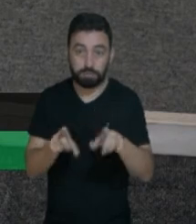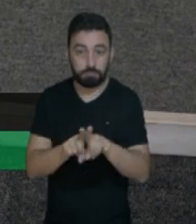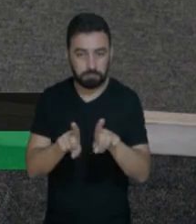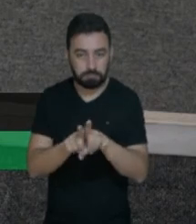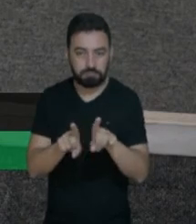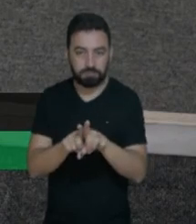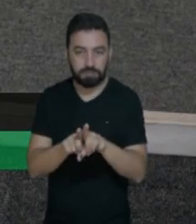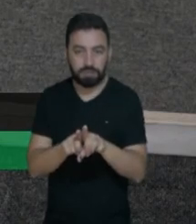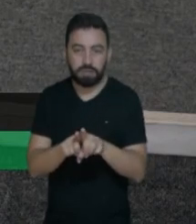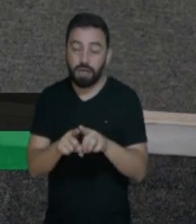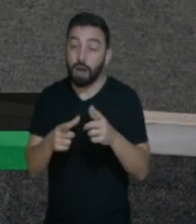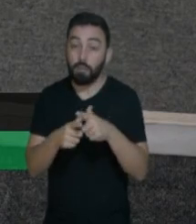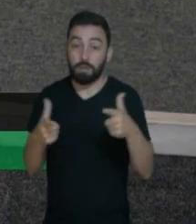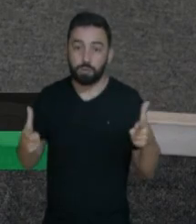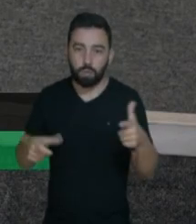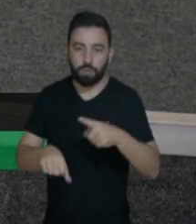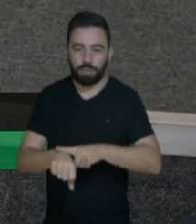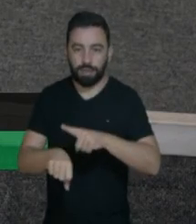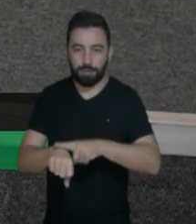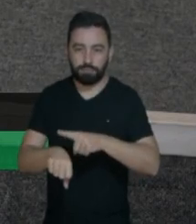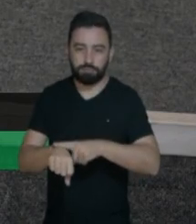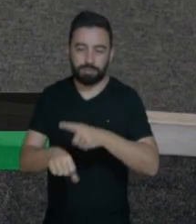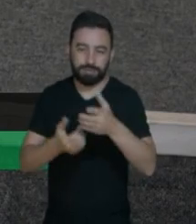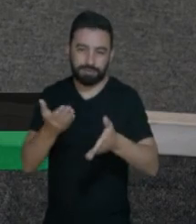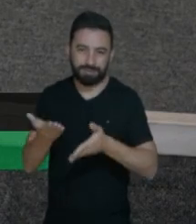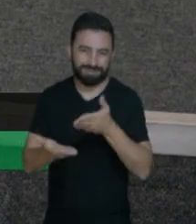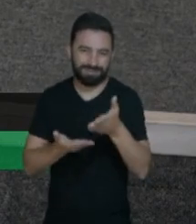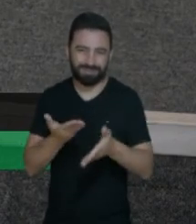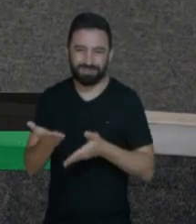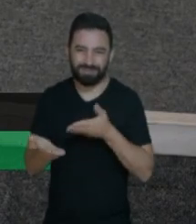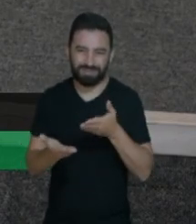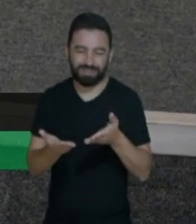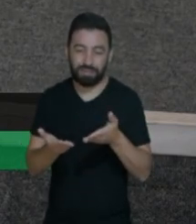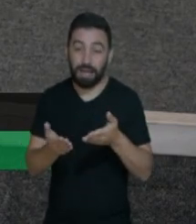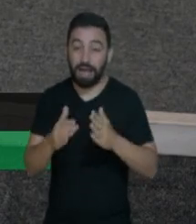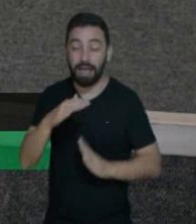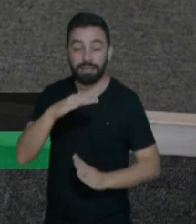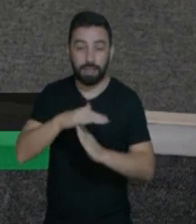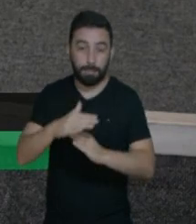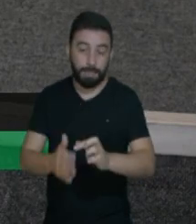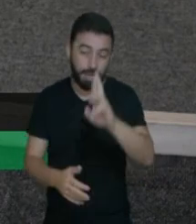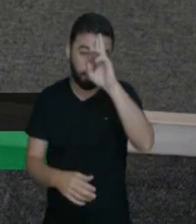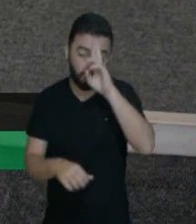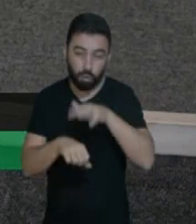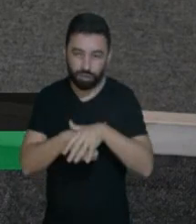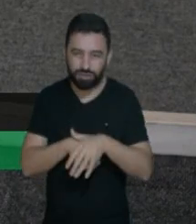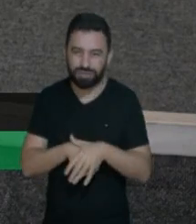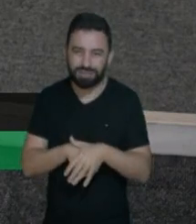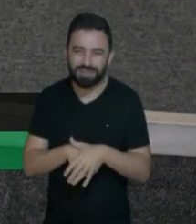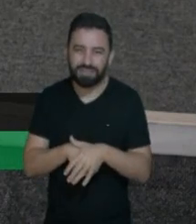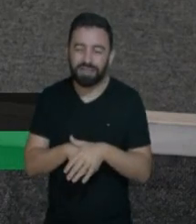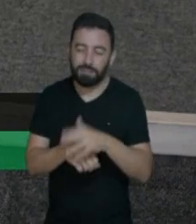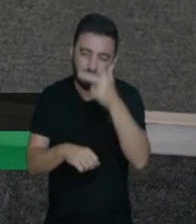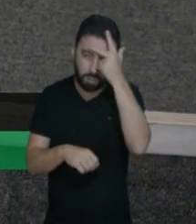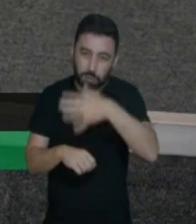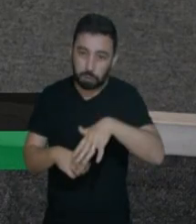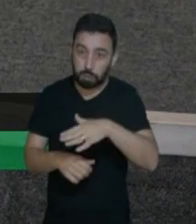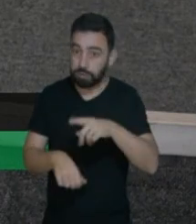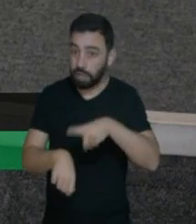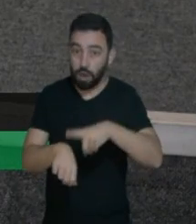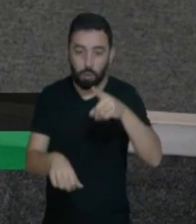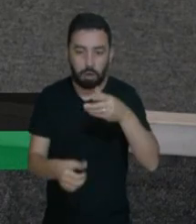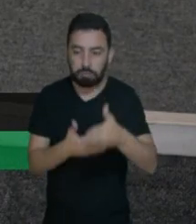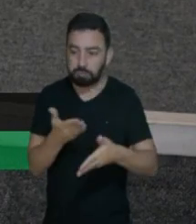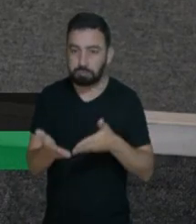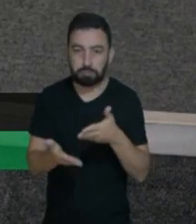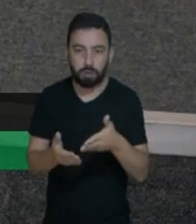ampliamos o horário de atendimento gradativamente desses ambulatórios Gerais até a meia-noite onde até à meia-noite as pessoas têm um pronto atendimento